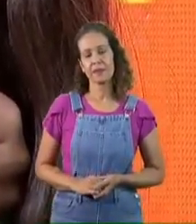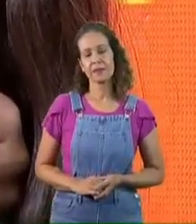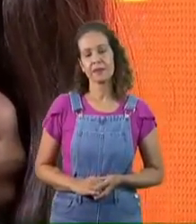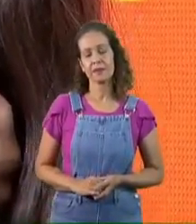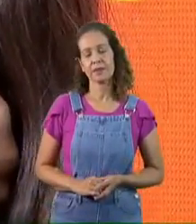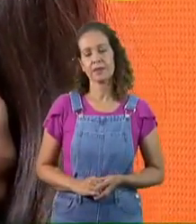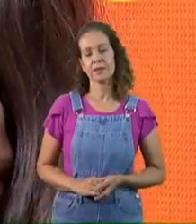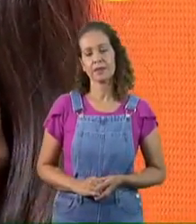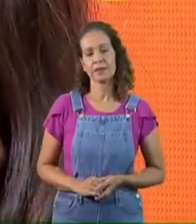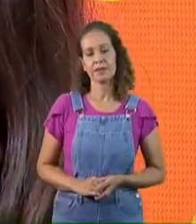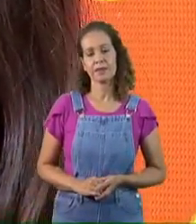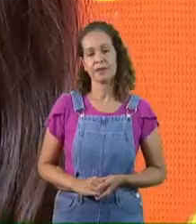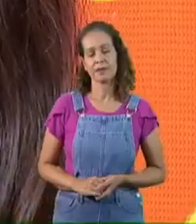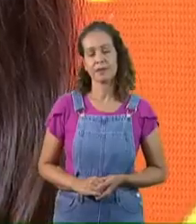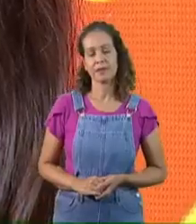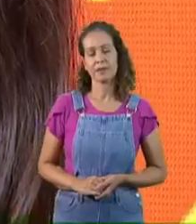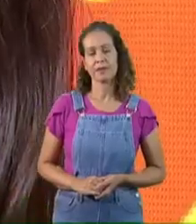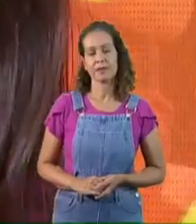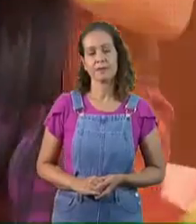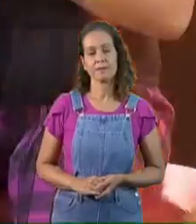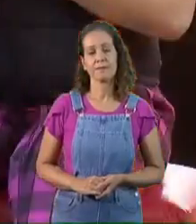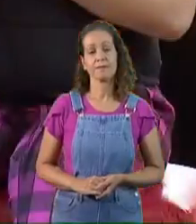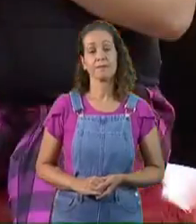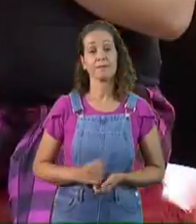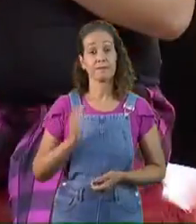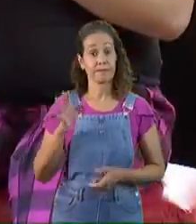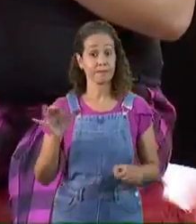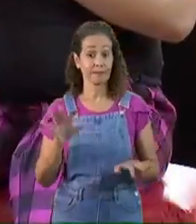Pronto. Quem acabou?